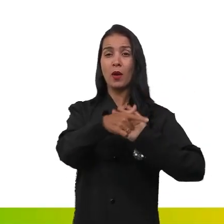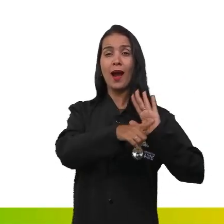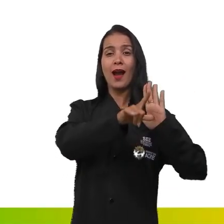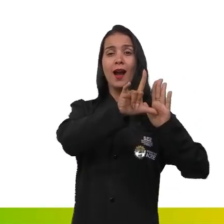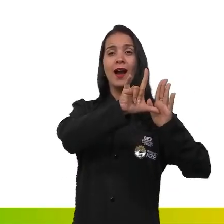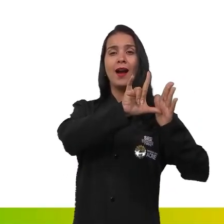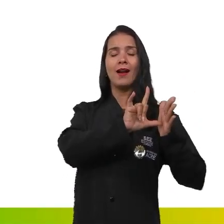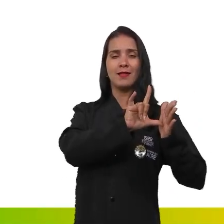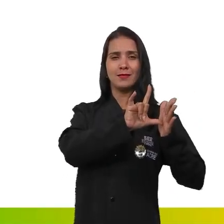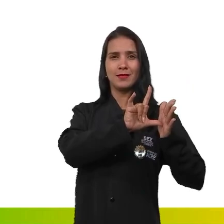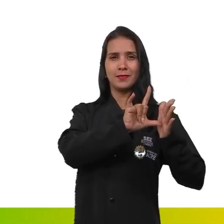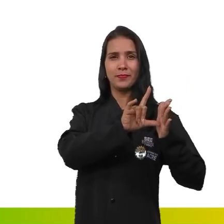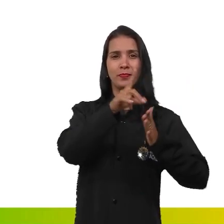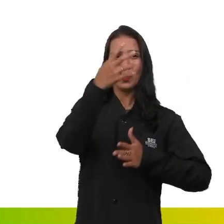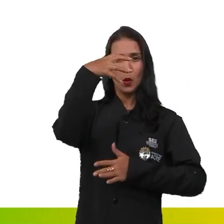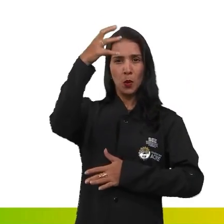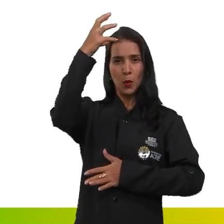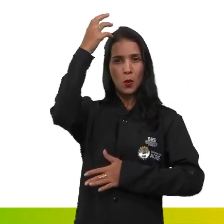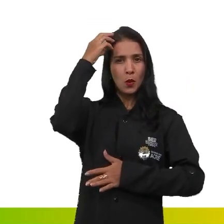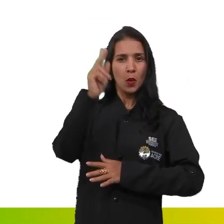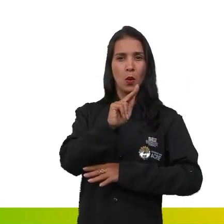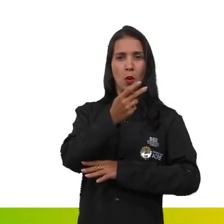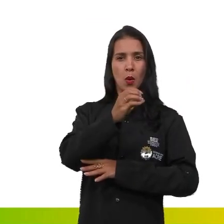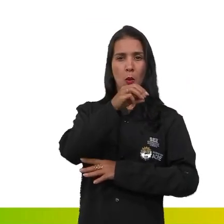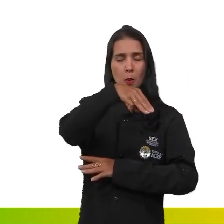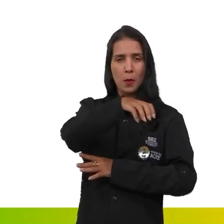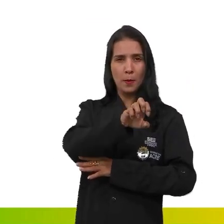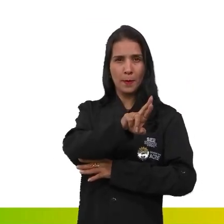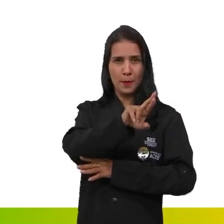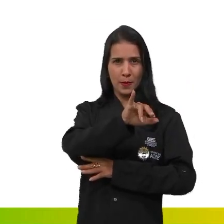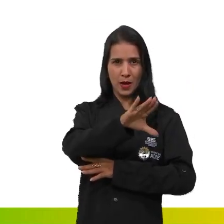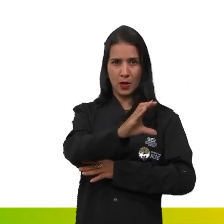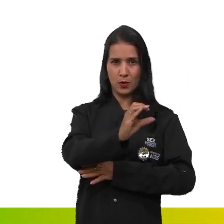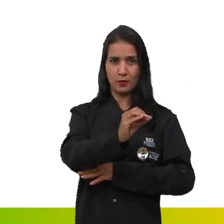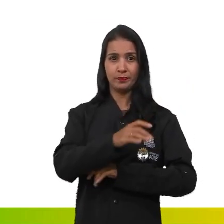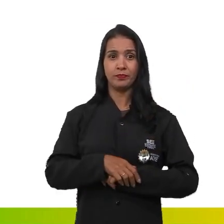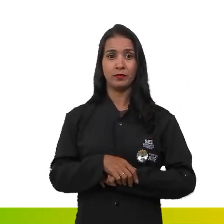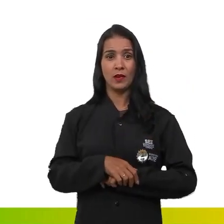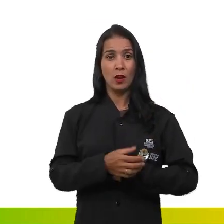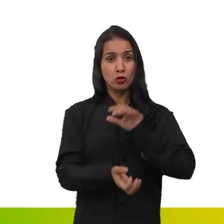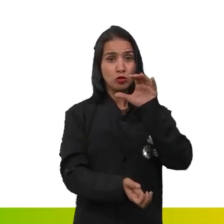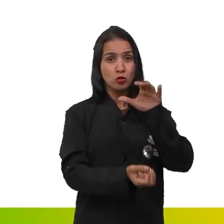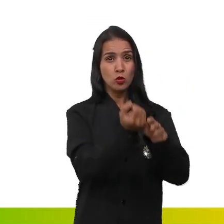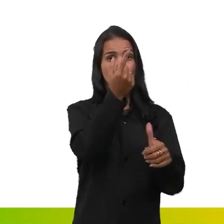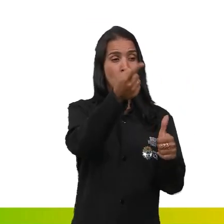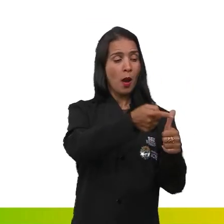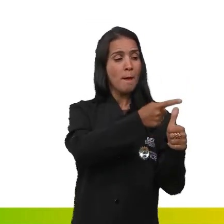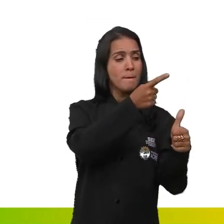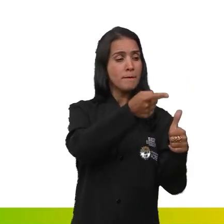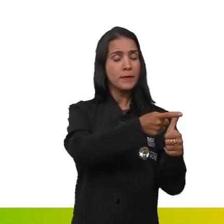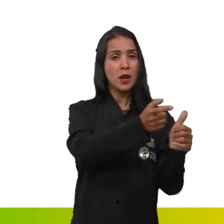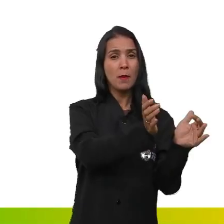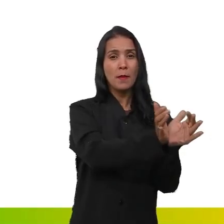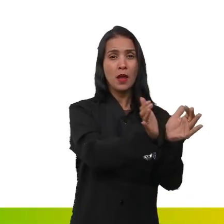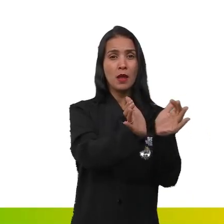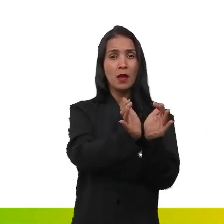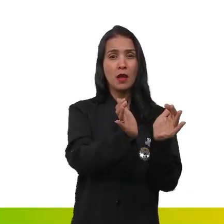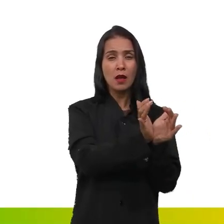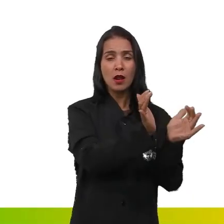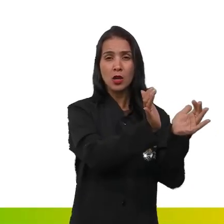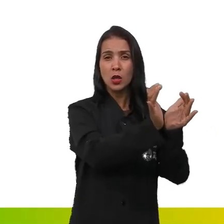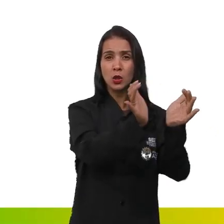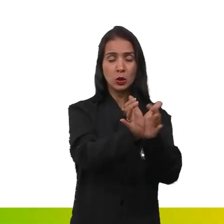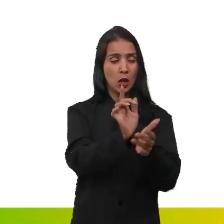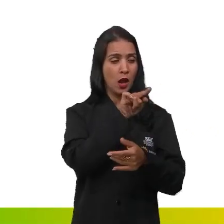Homero, tá? Deixar o seu legado. É a origem das primeiras comunidades creto-micênicas, que vão